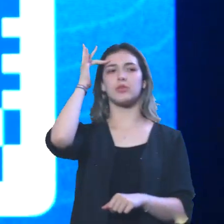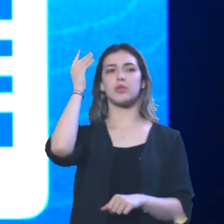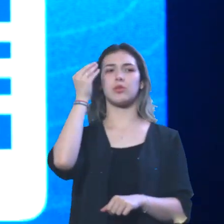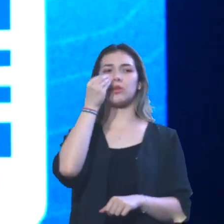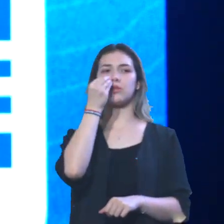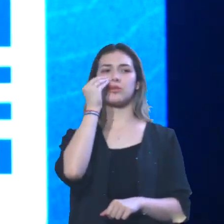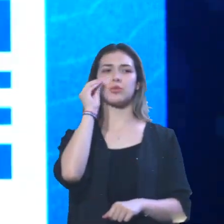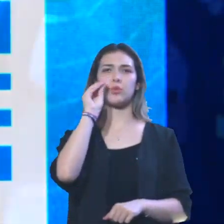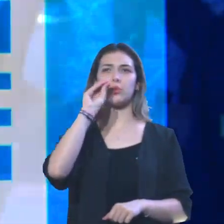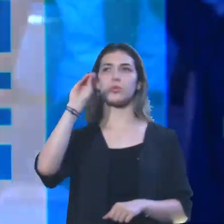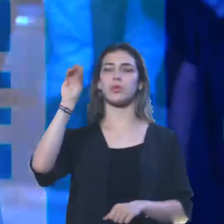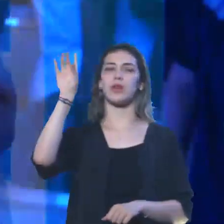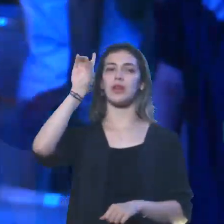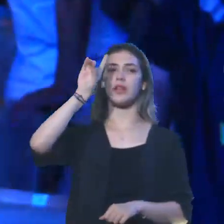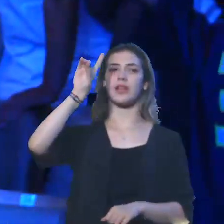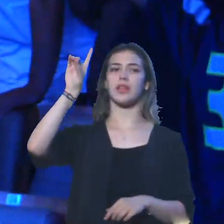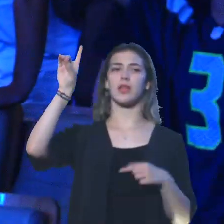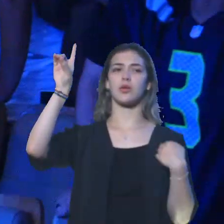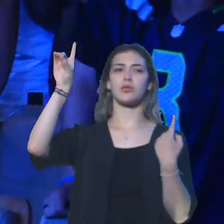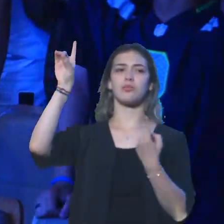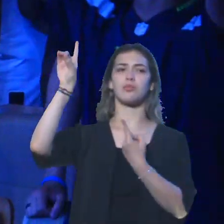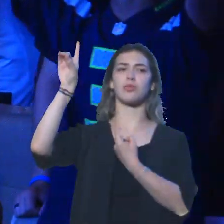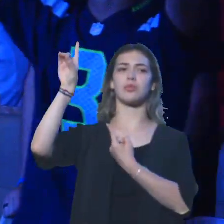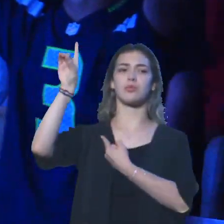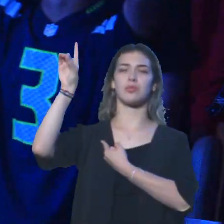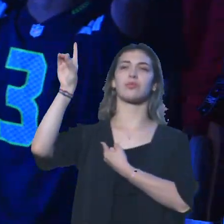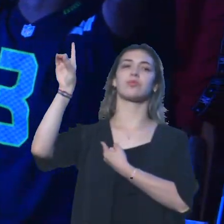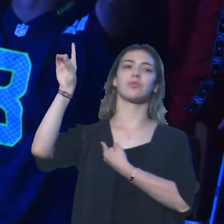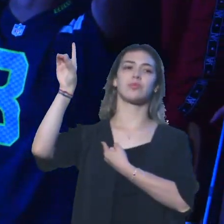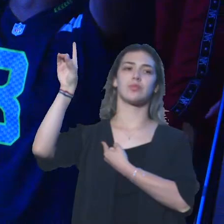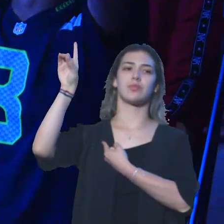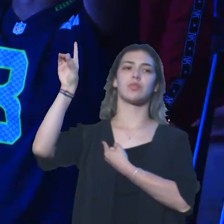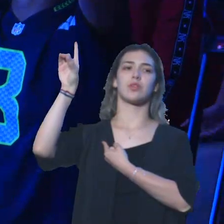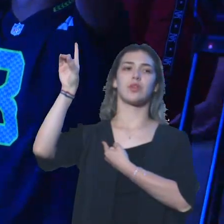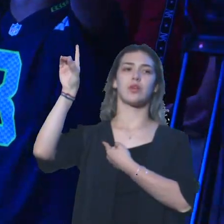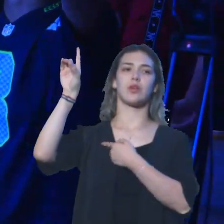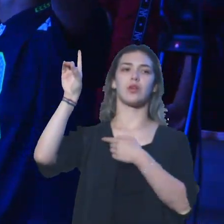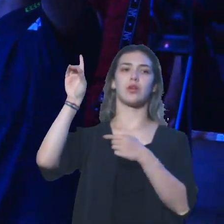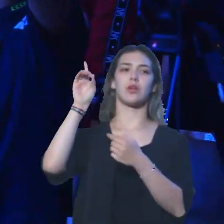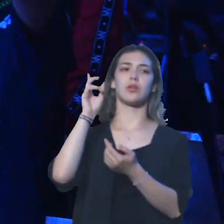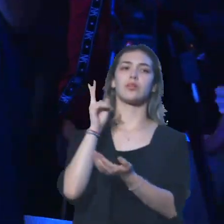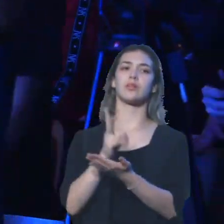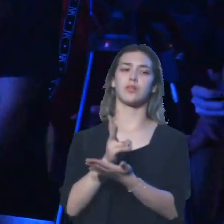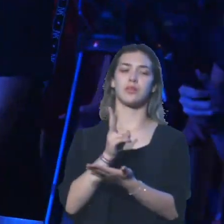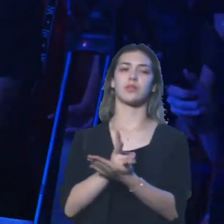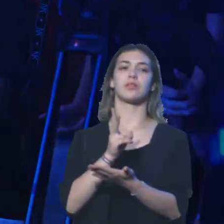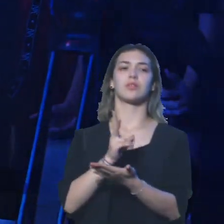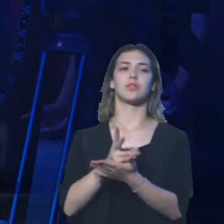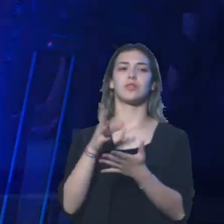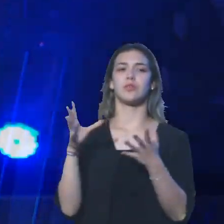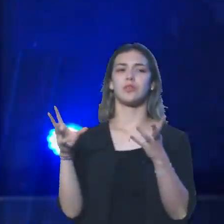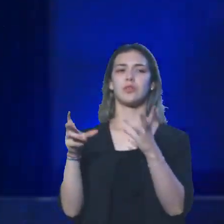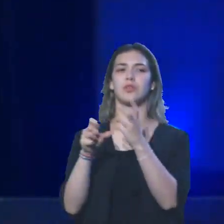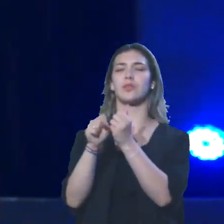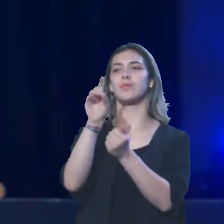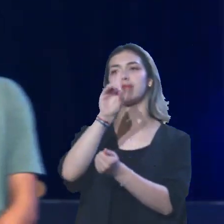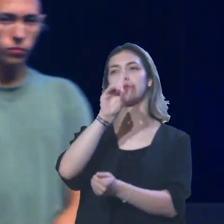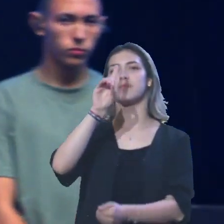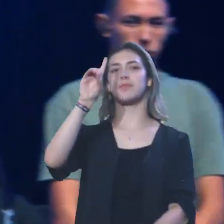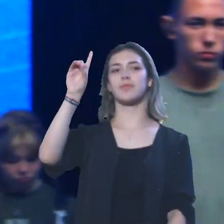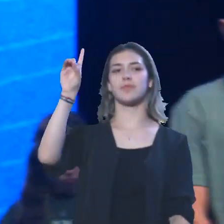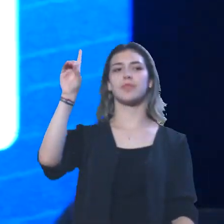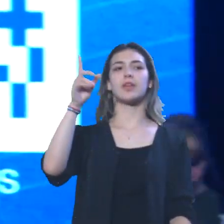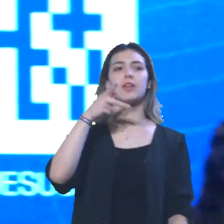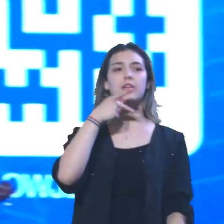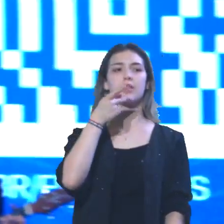nós consigamos defender o Senhor da mesma maneira que nós defendemos pessoas, times de futebol,